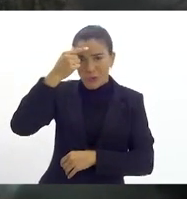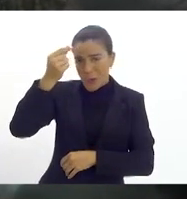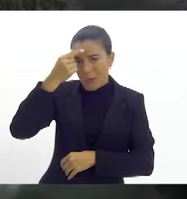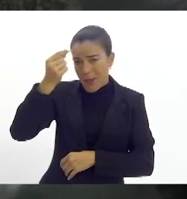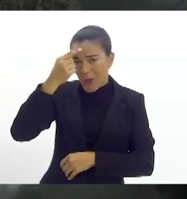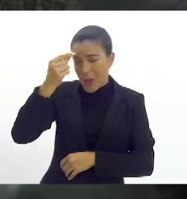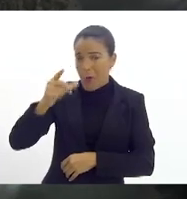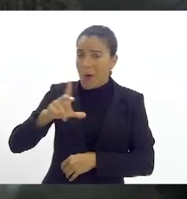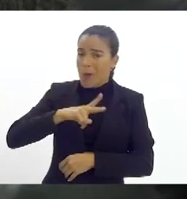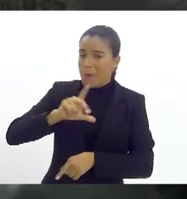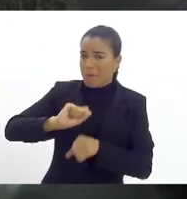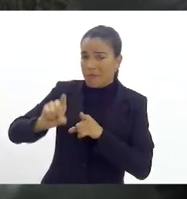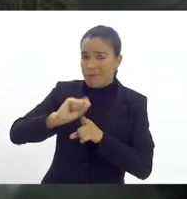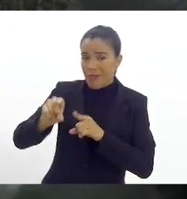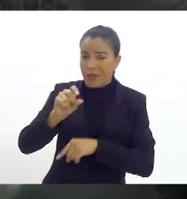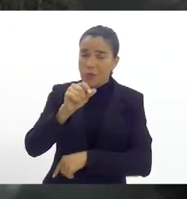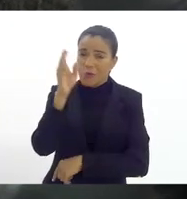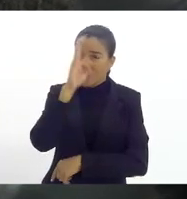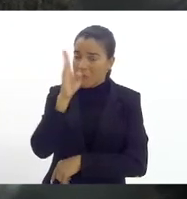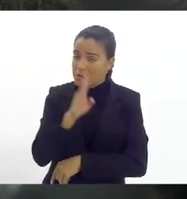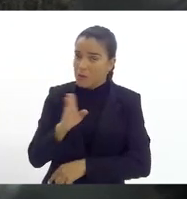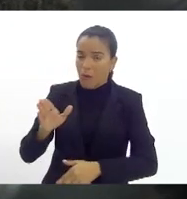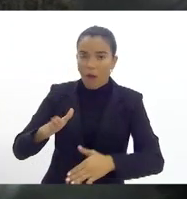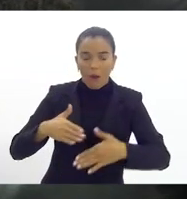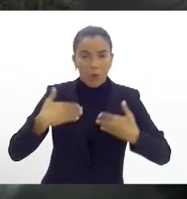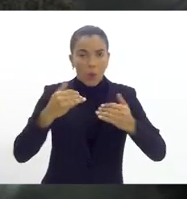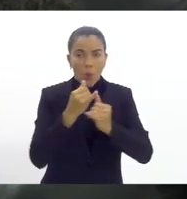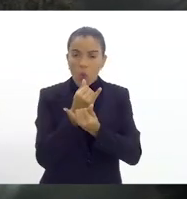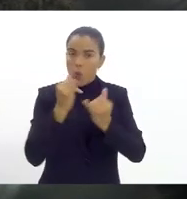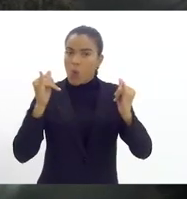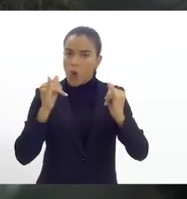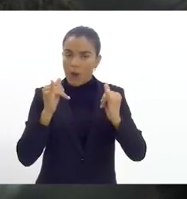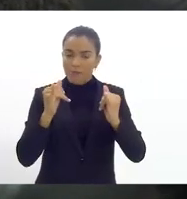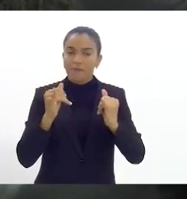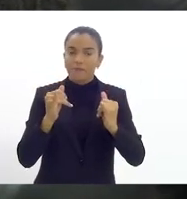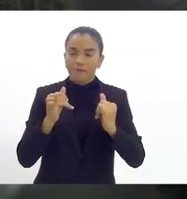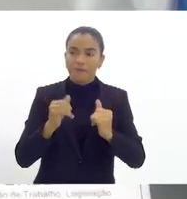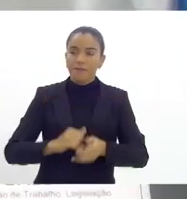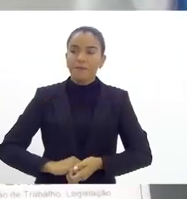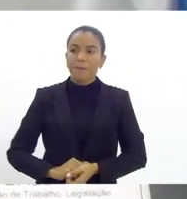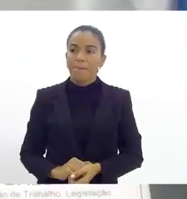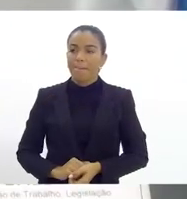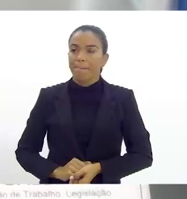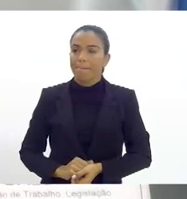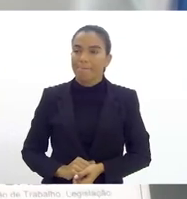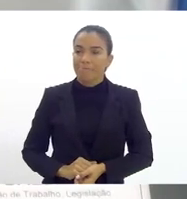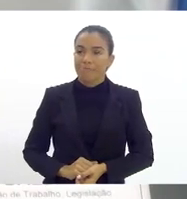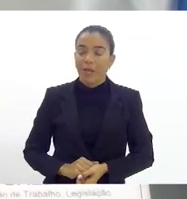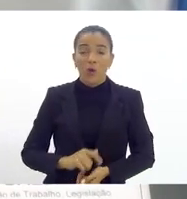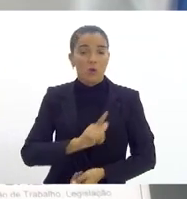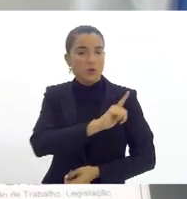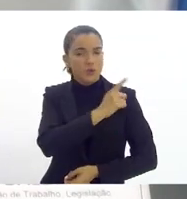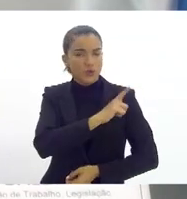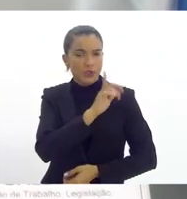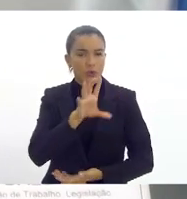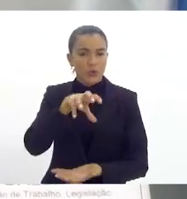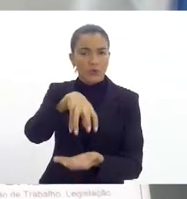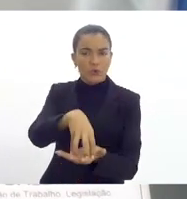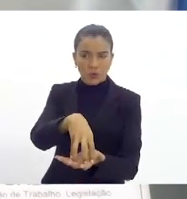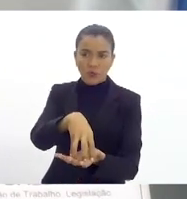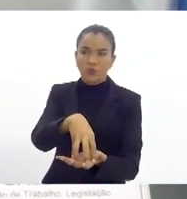ela é espantosa as gestoras do